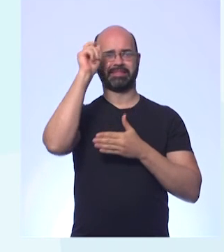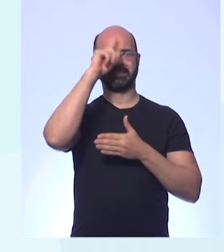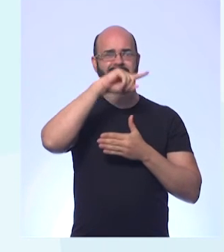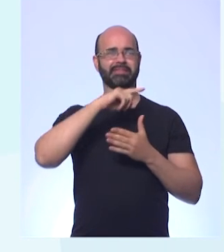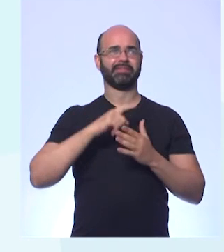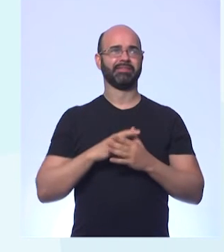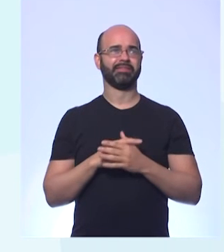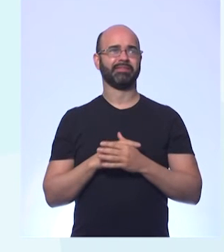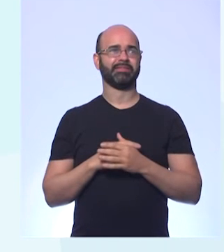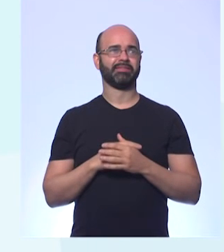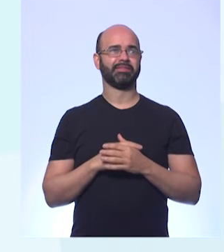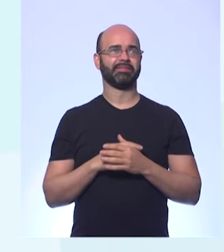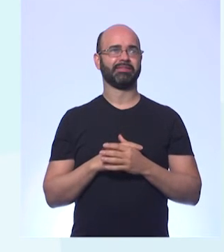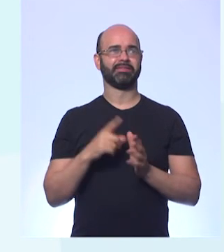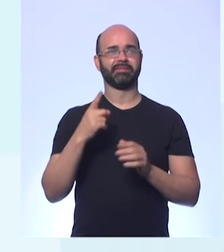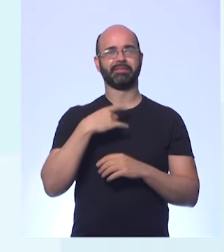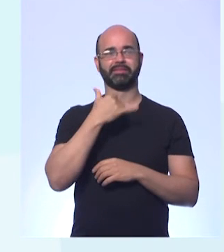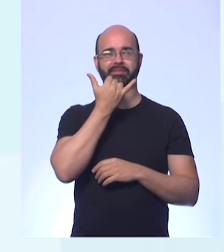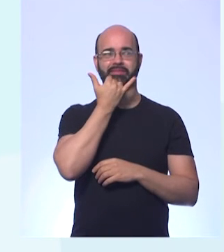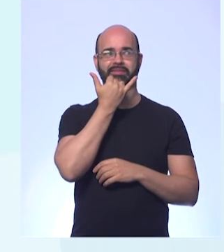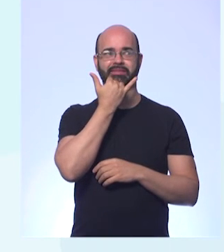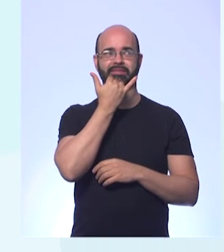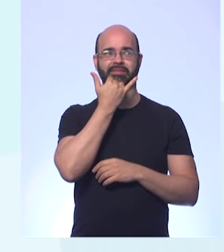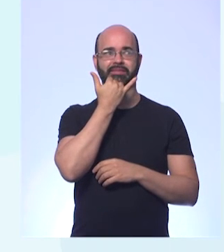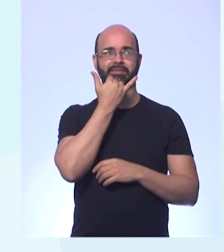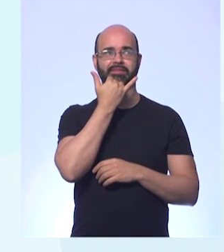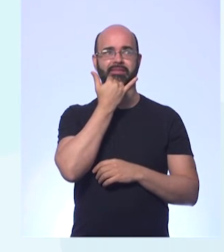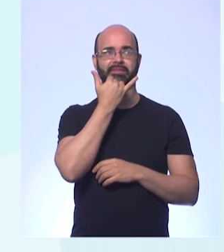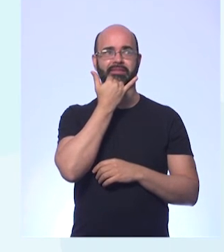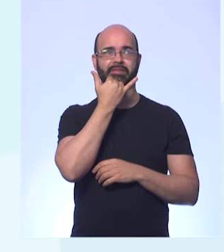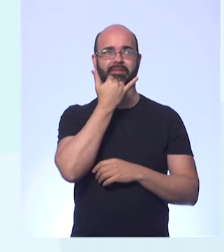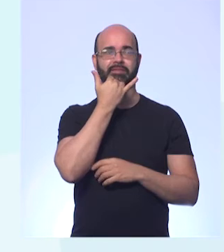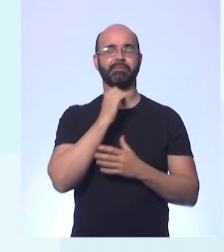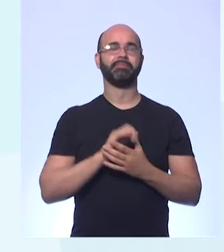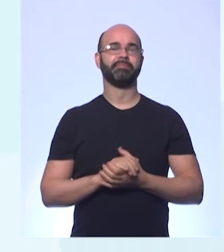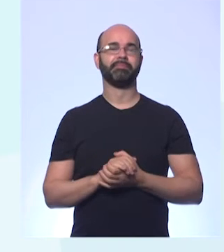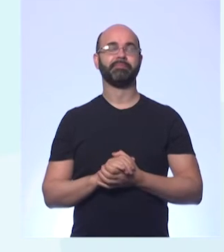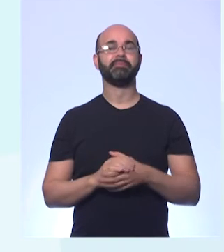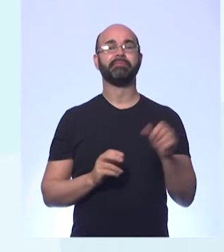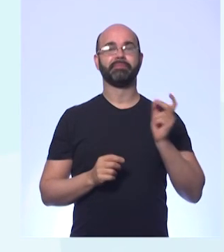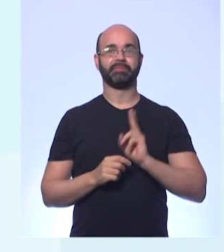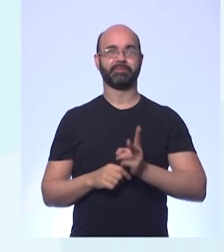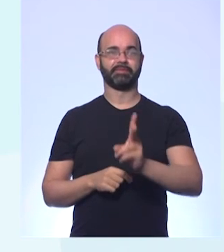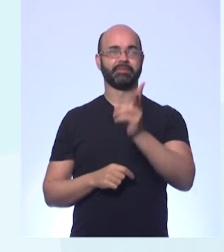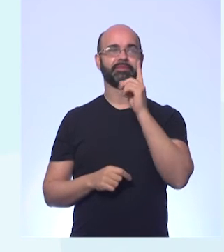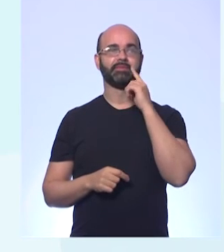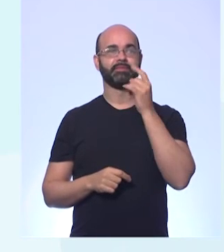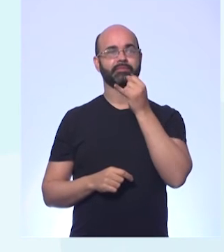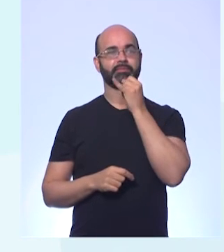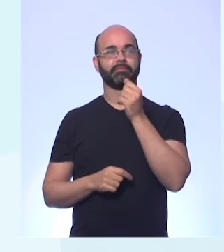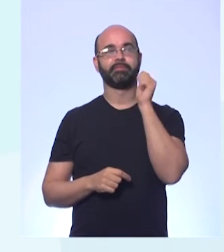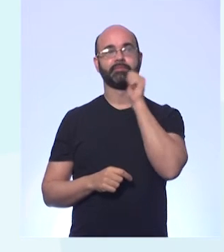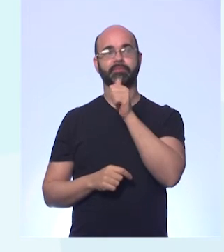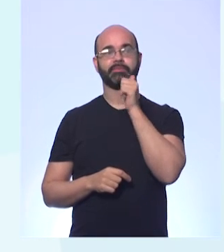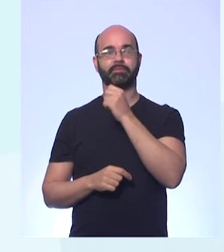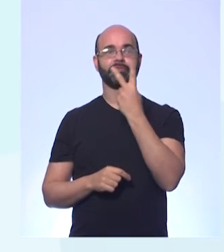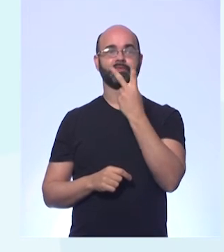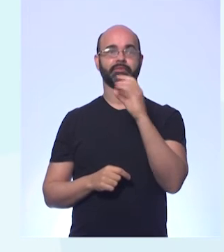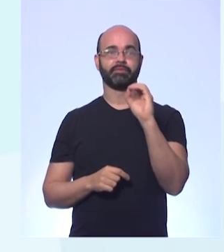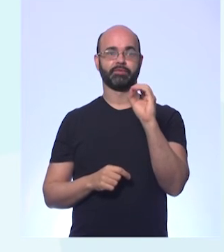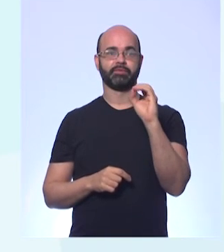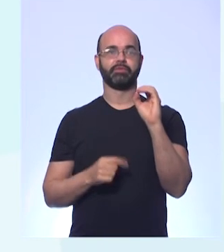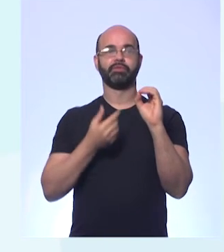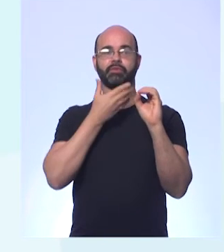aqui. Quero que vocês me desculpem. Vamos voltar aqui para a caneta. Ó, em uma sala de aula, há 20 meninas